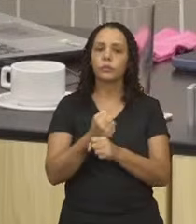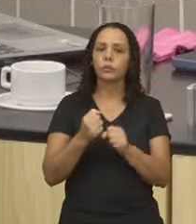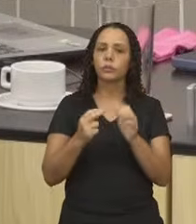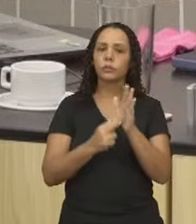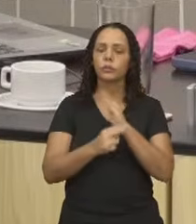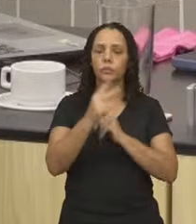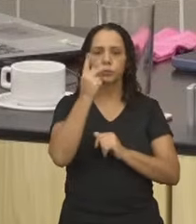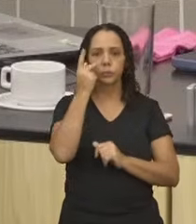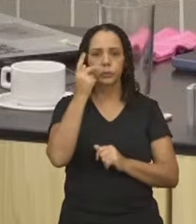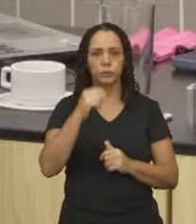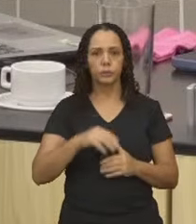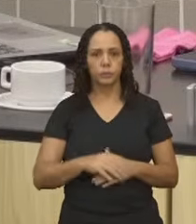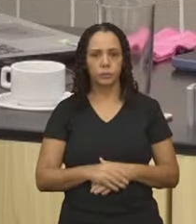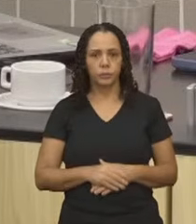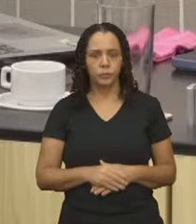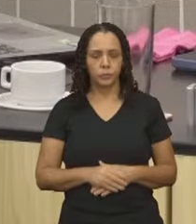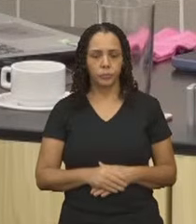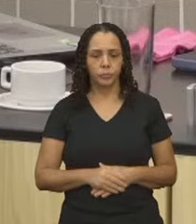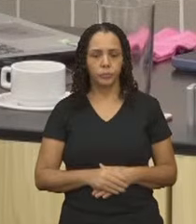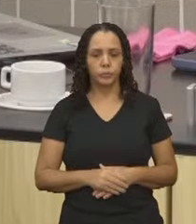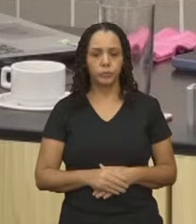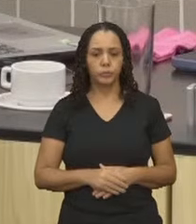do Esporte.